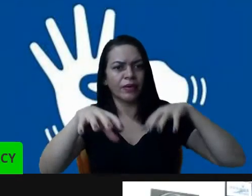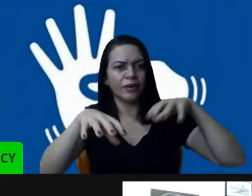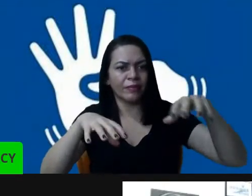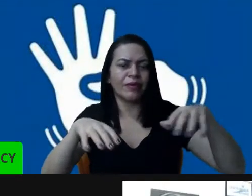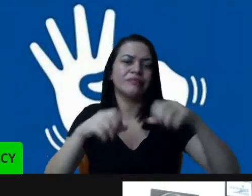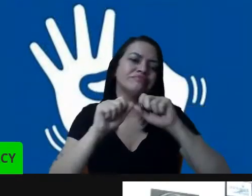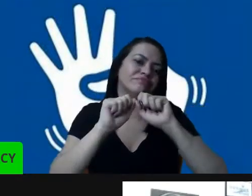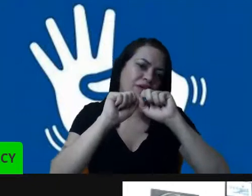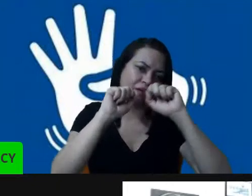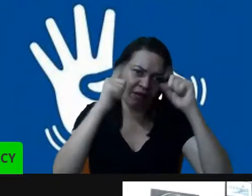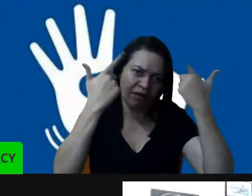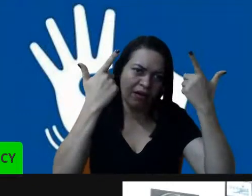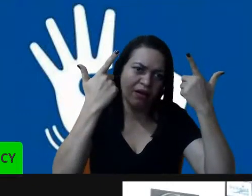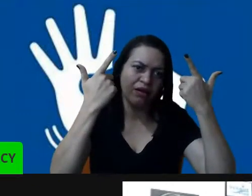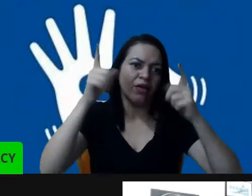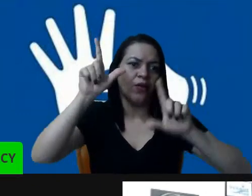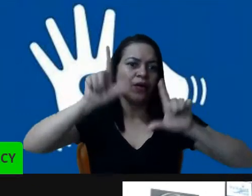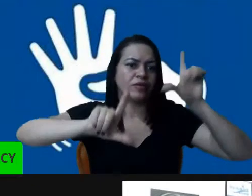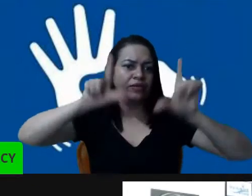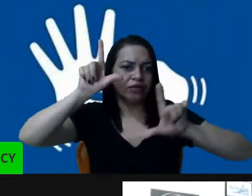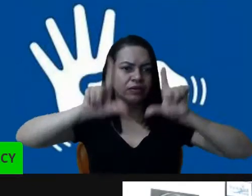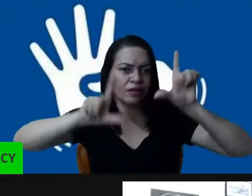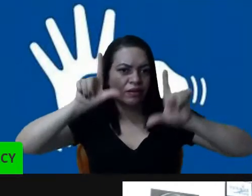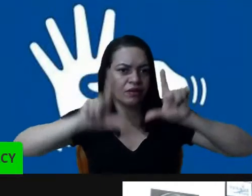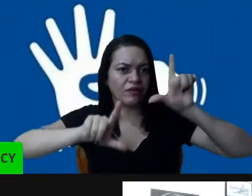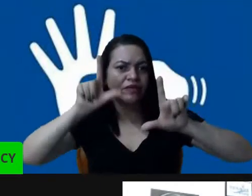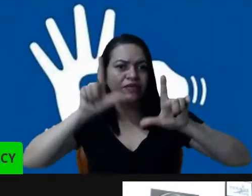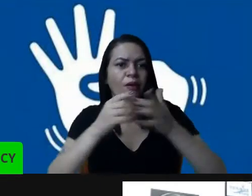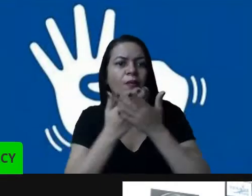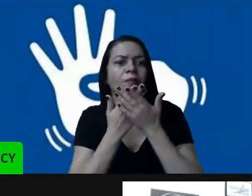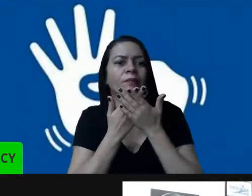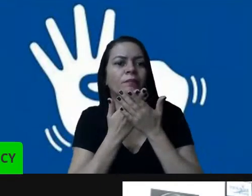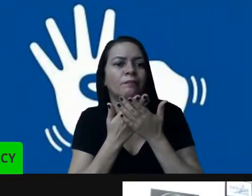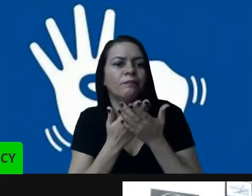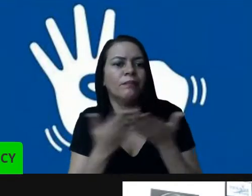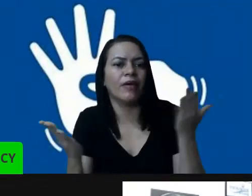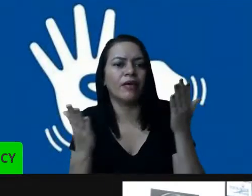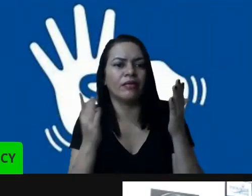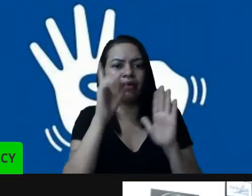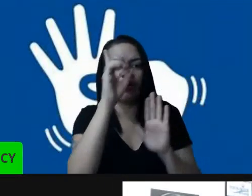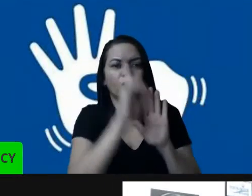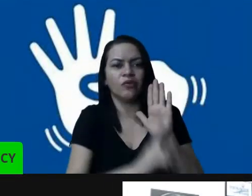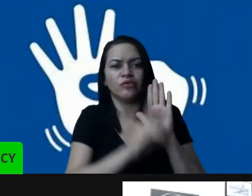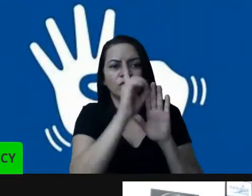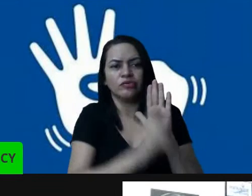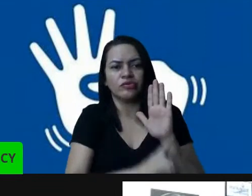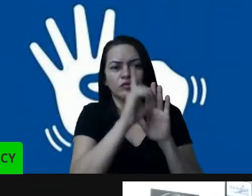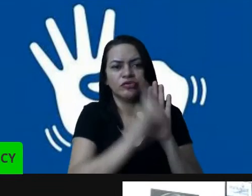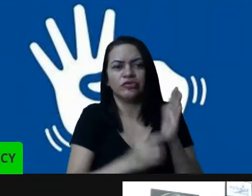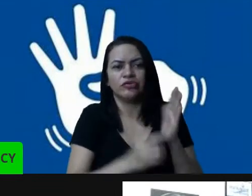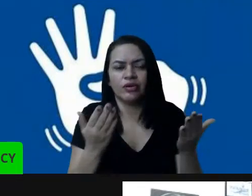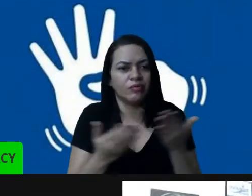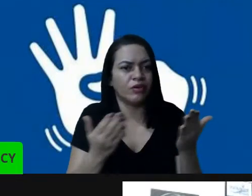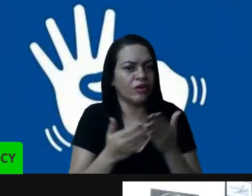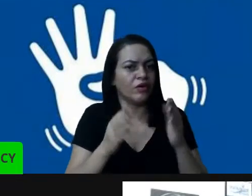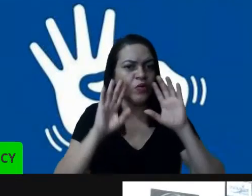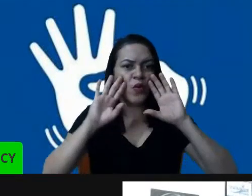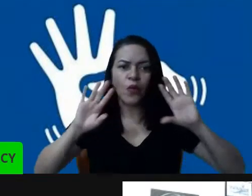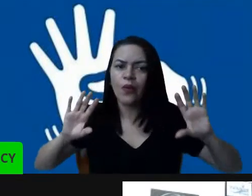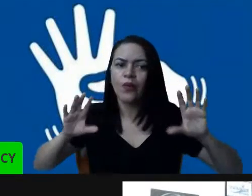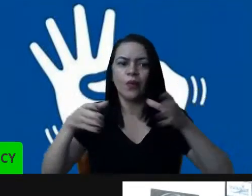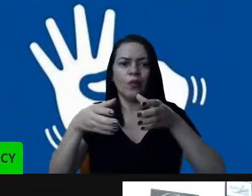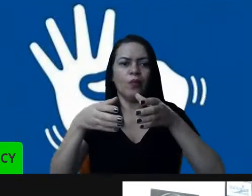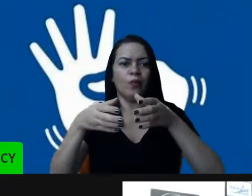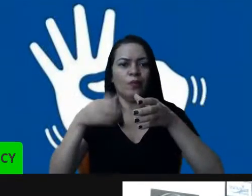também uma perda gigantesca de direitos. E o segmento pessoa com deficiência foi um dos mais